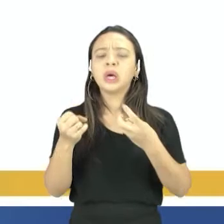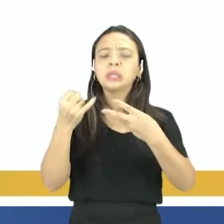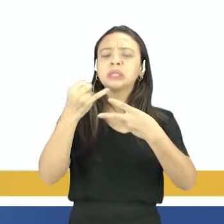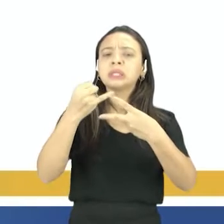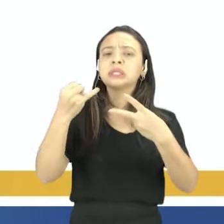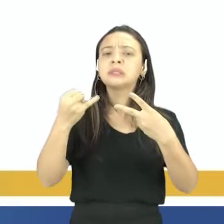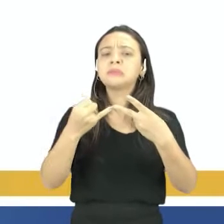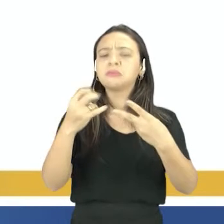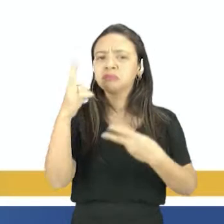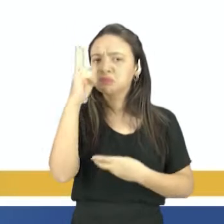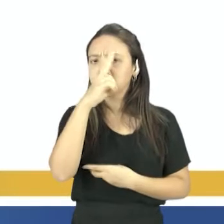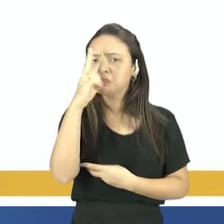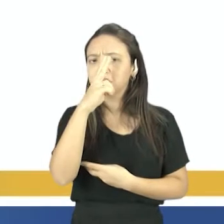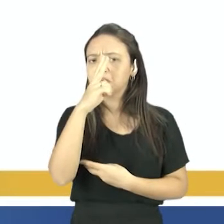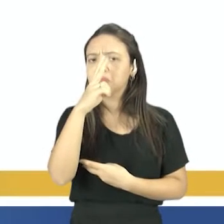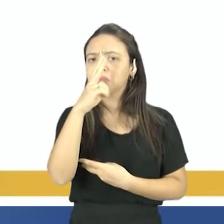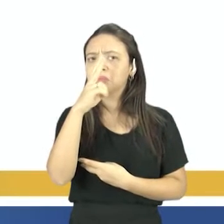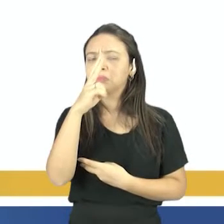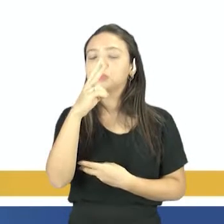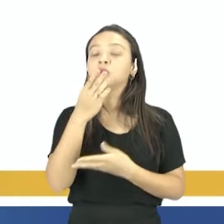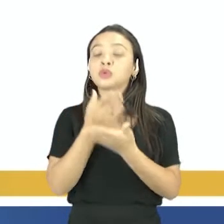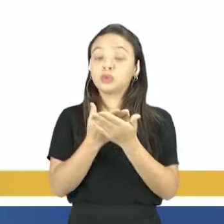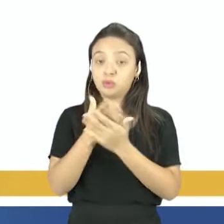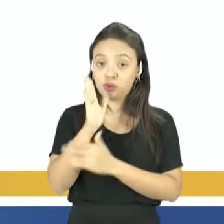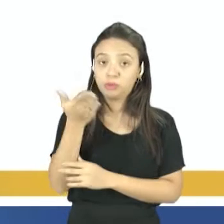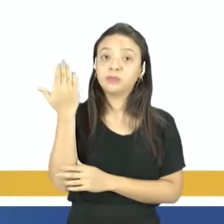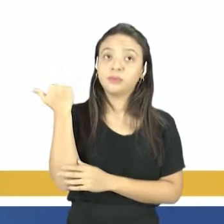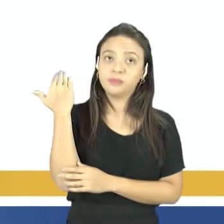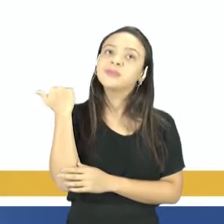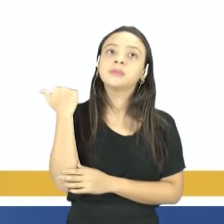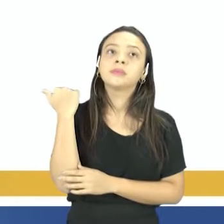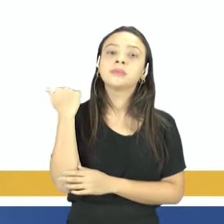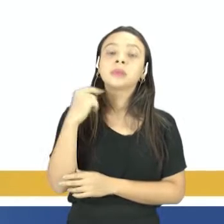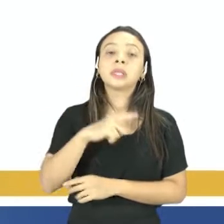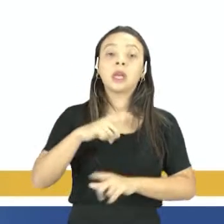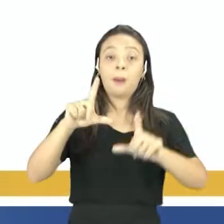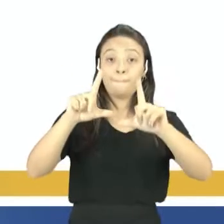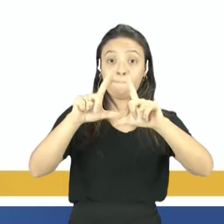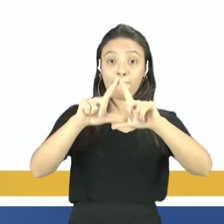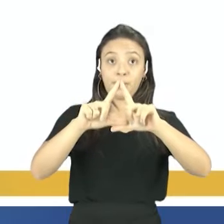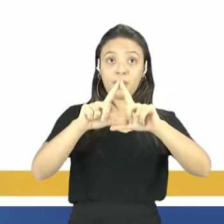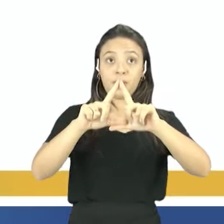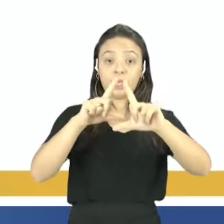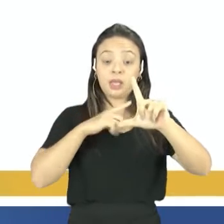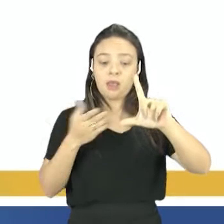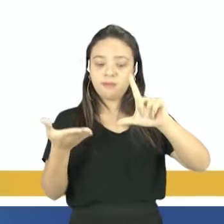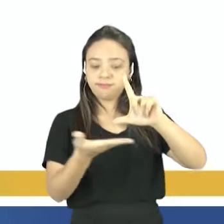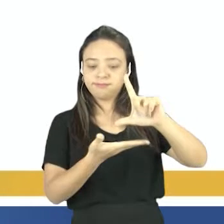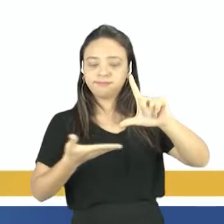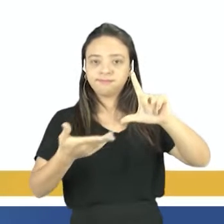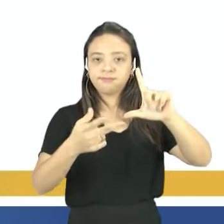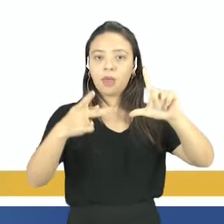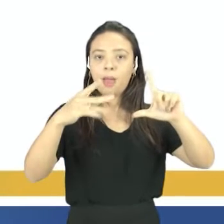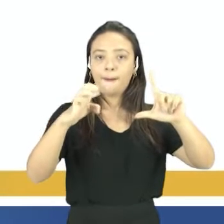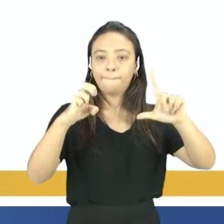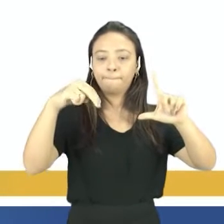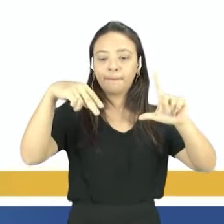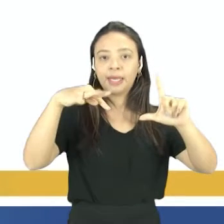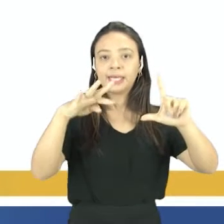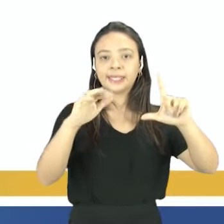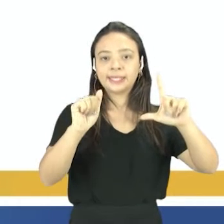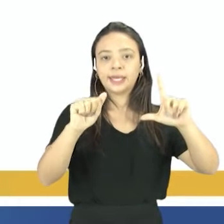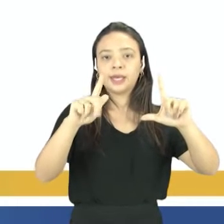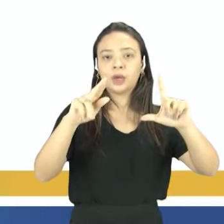lembram qual é o nome dessa figura aqui? A gente viu na última aula, né? Aqui nós temos uma pirâmide de base pentagonal. Eu posso chamar isso aqui